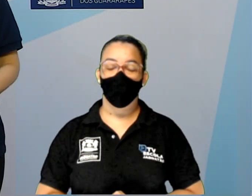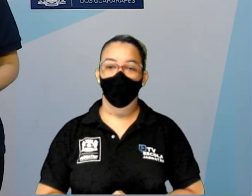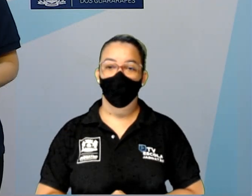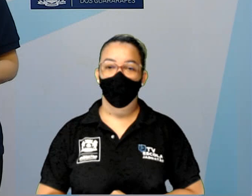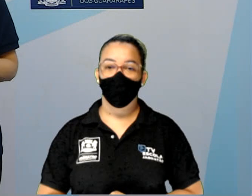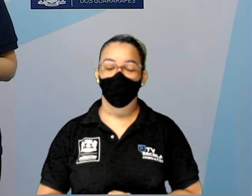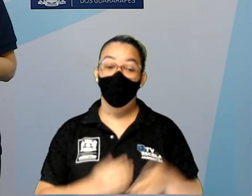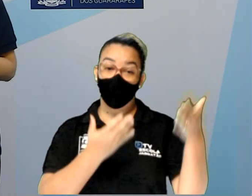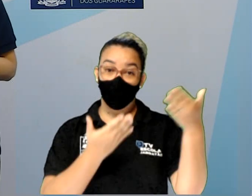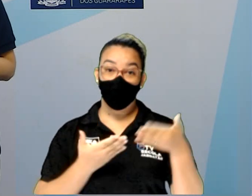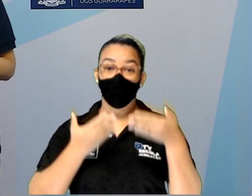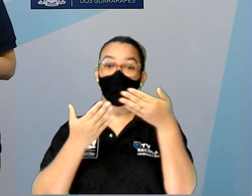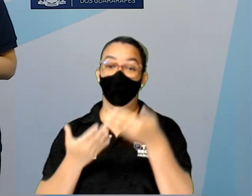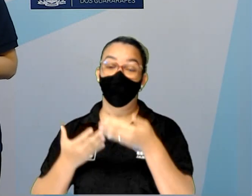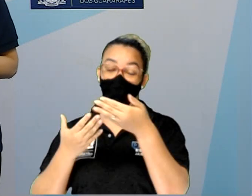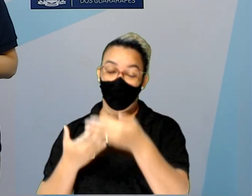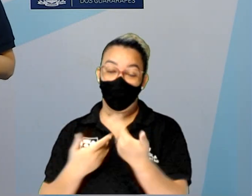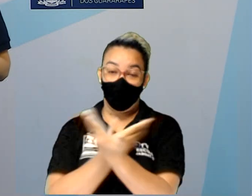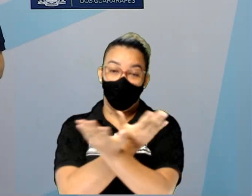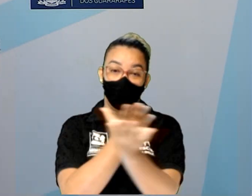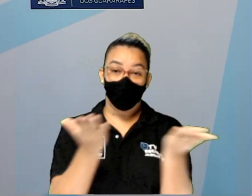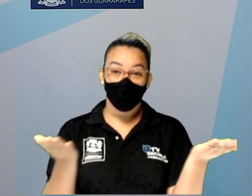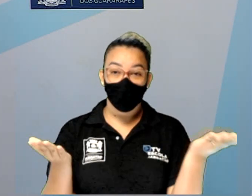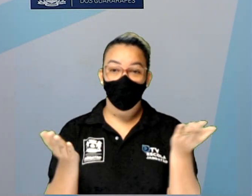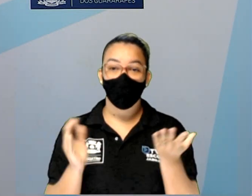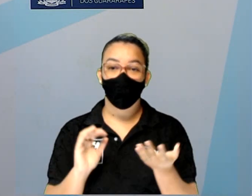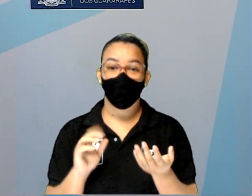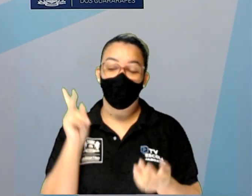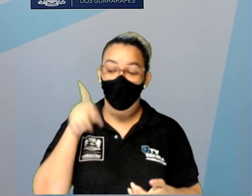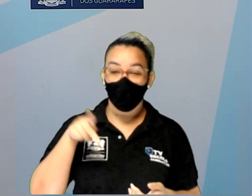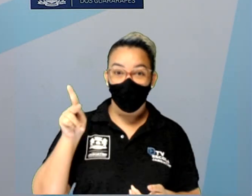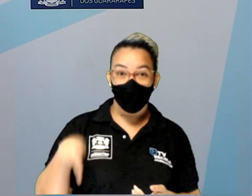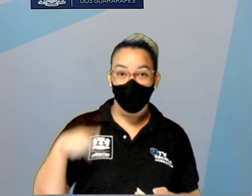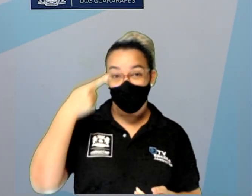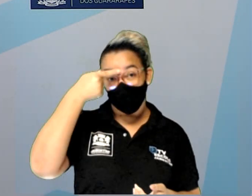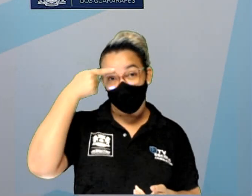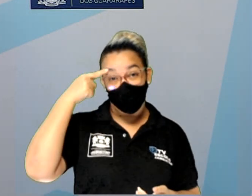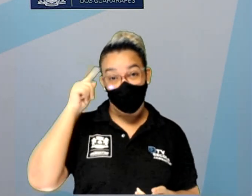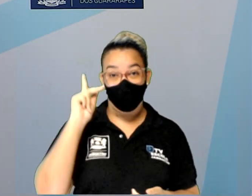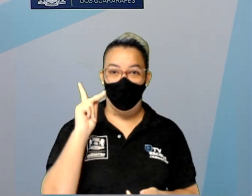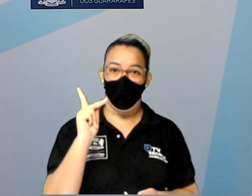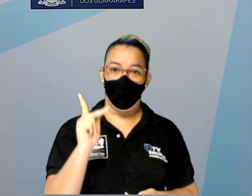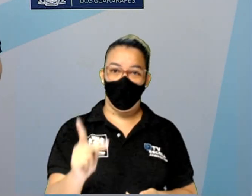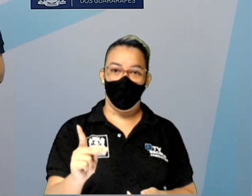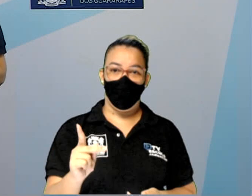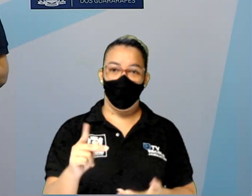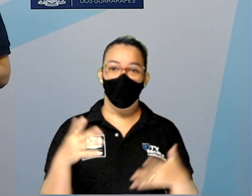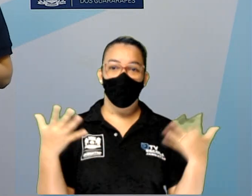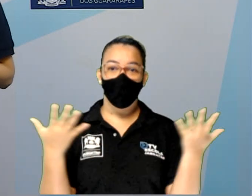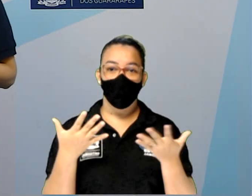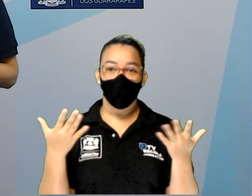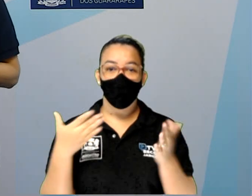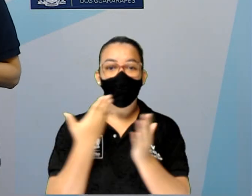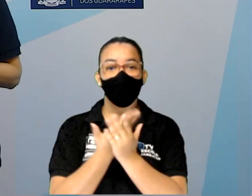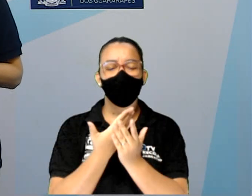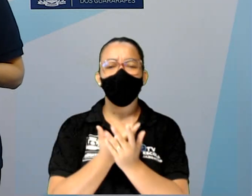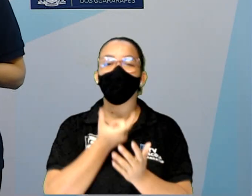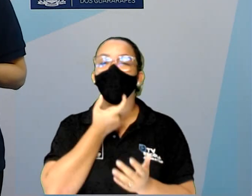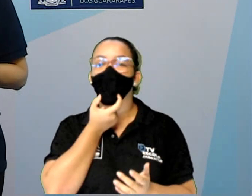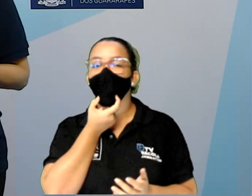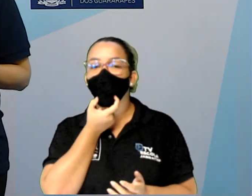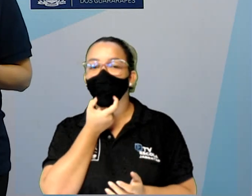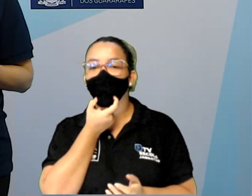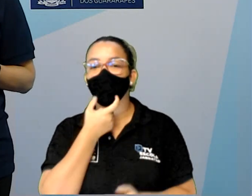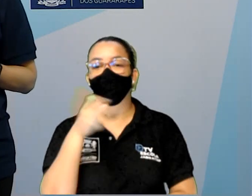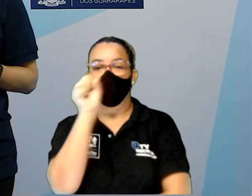Welcome! Bem-vindos, bem-vindas e bem-vindos. Eu sou a teacher Paula Graip e esta é uma aula de inglês voltada para